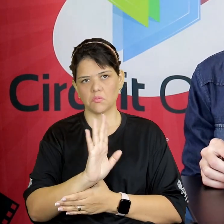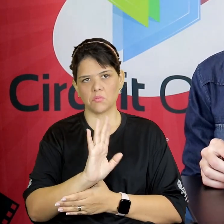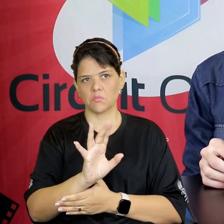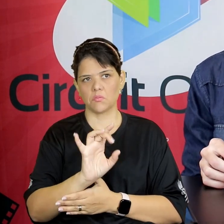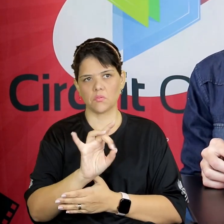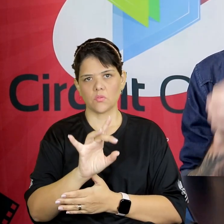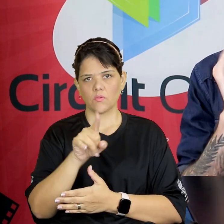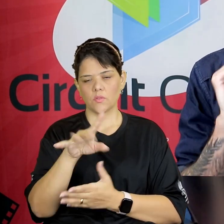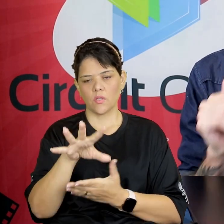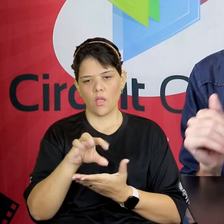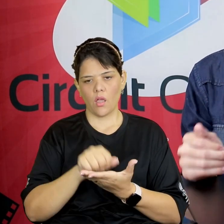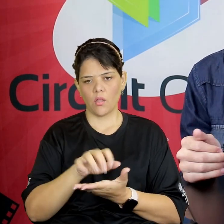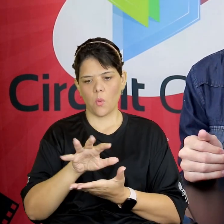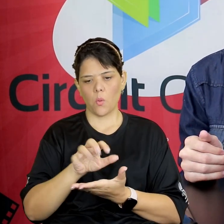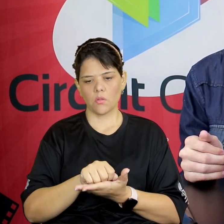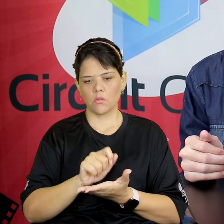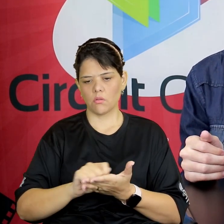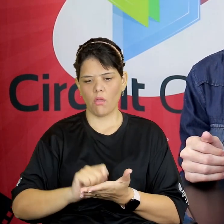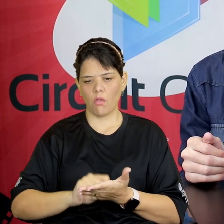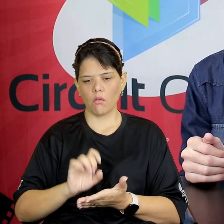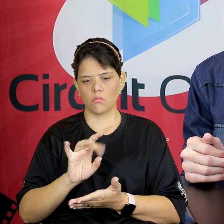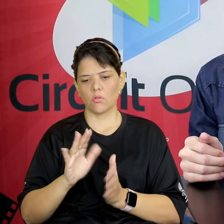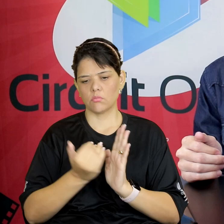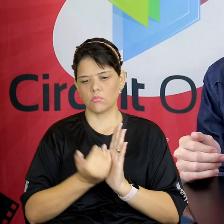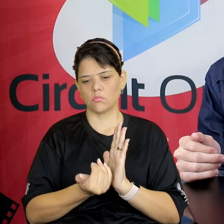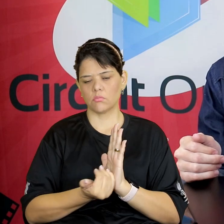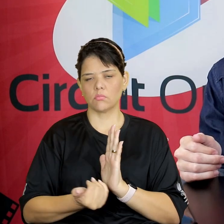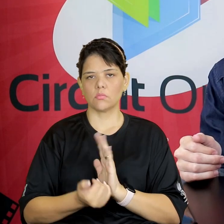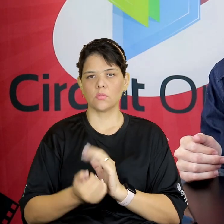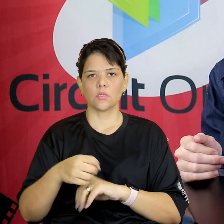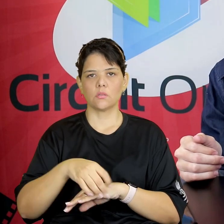anotar mesmo. Os slides vão ter tópicos, tá bom?